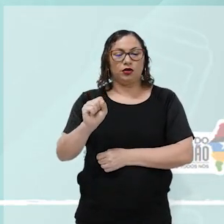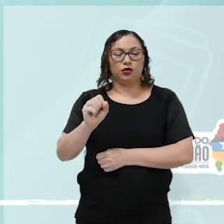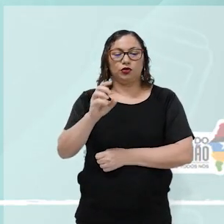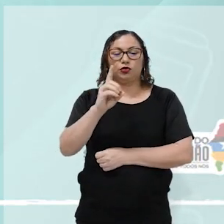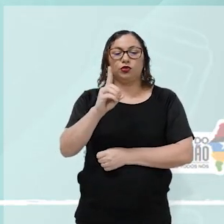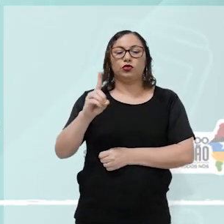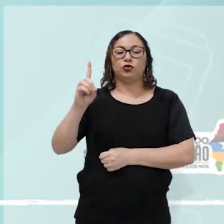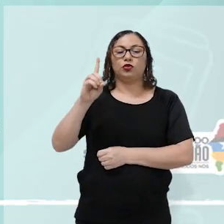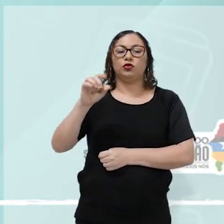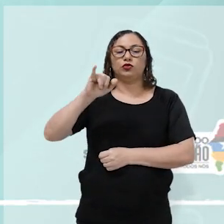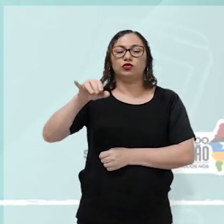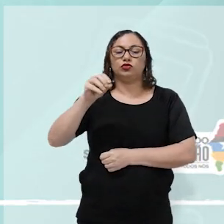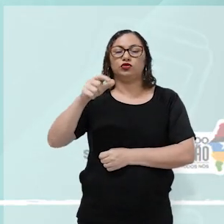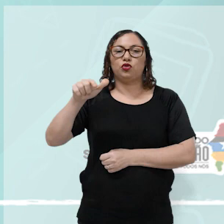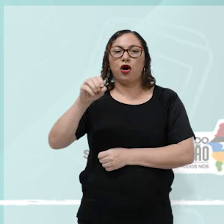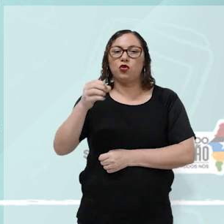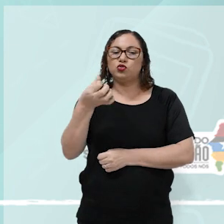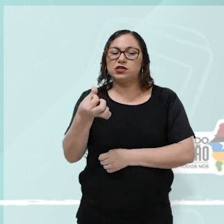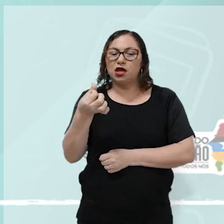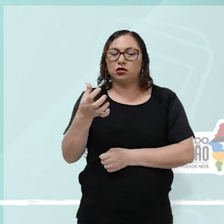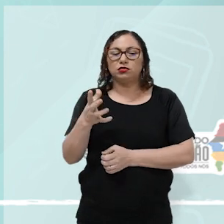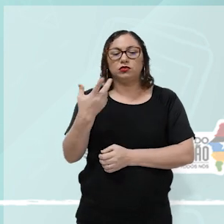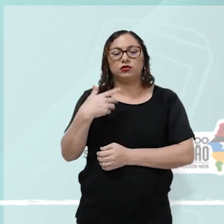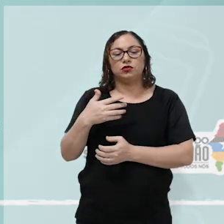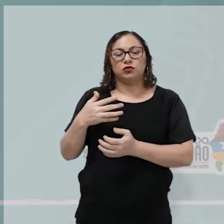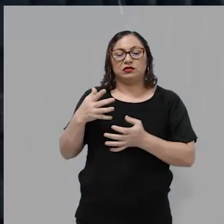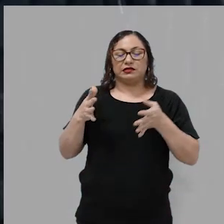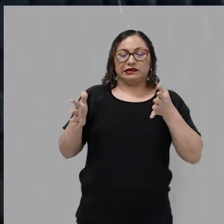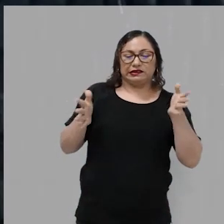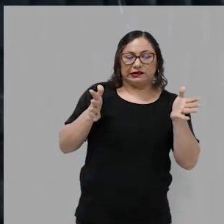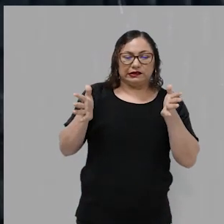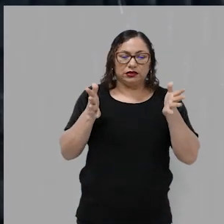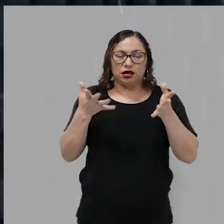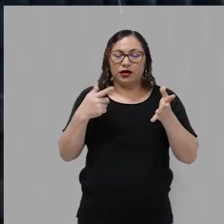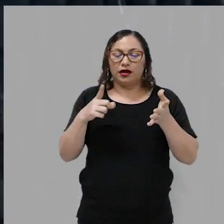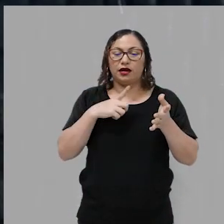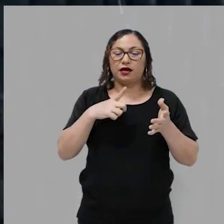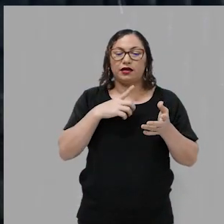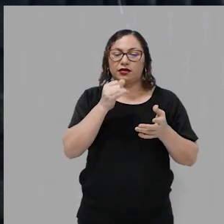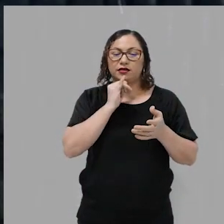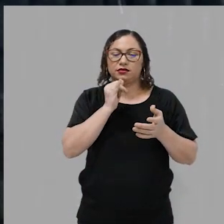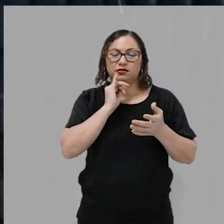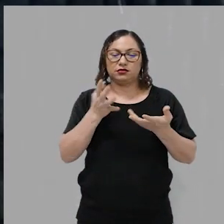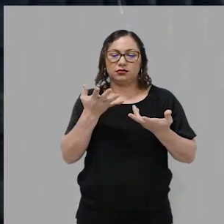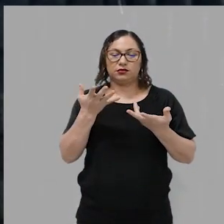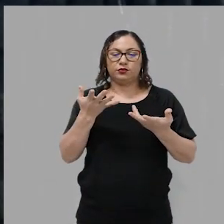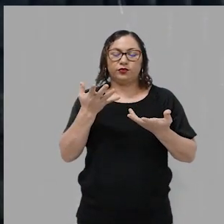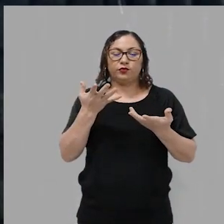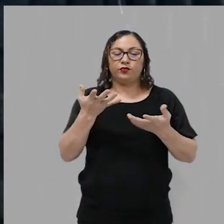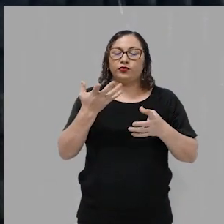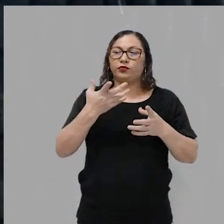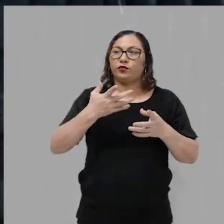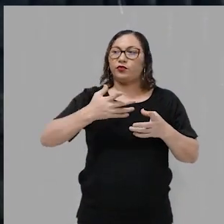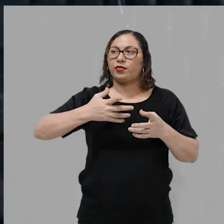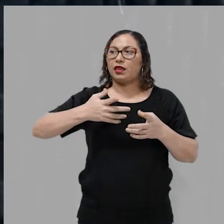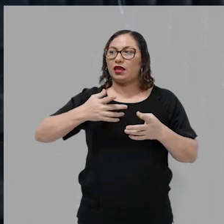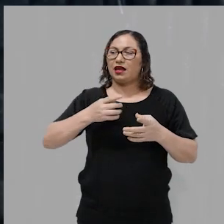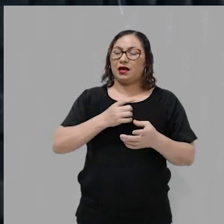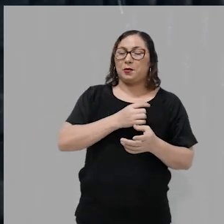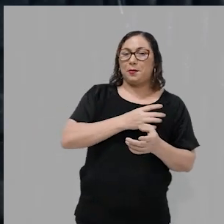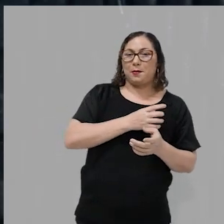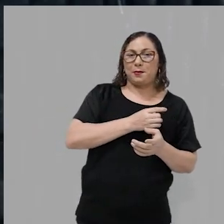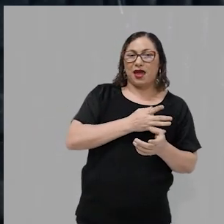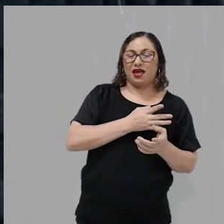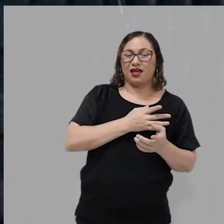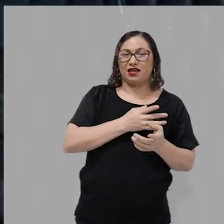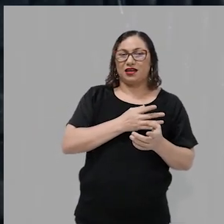naquela confusão entre a Inglaterra e a França, e aí ele tomou a fantástica decisão de descer para não desagradar